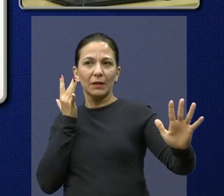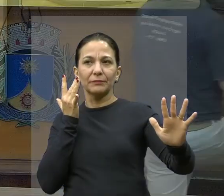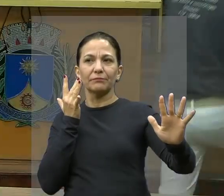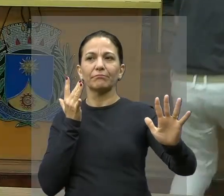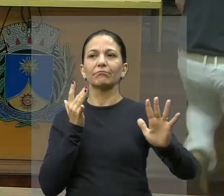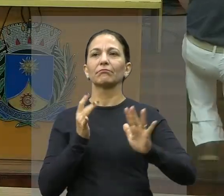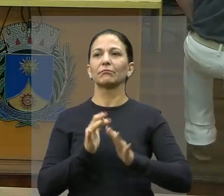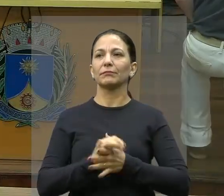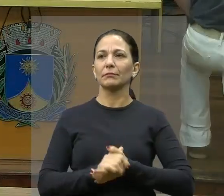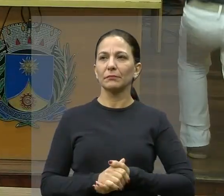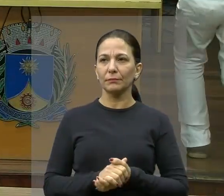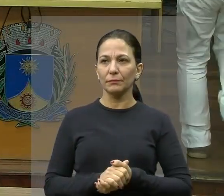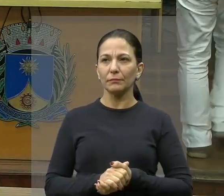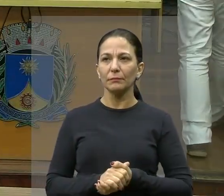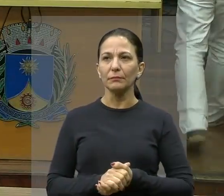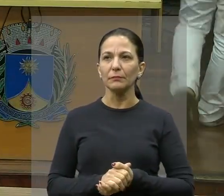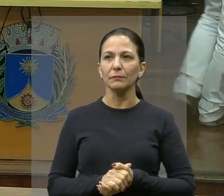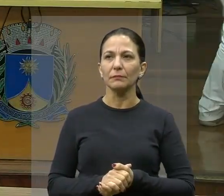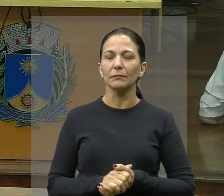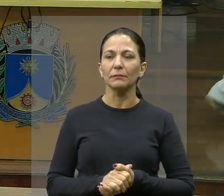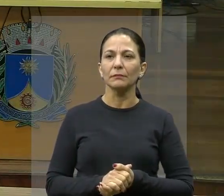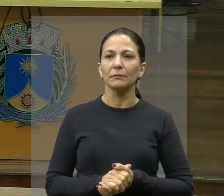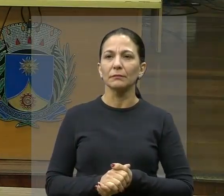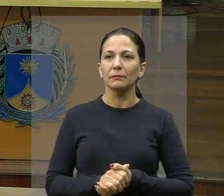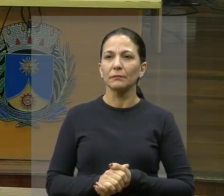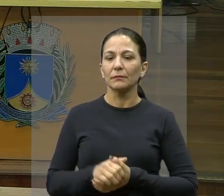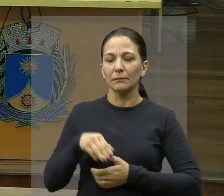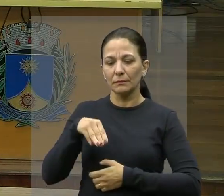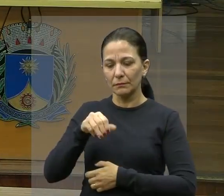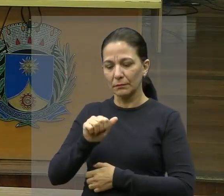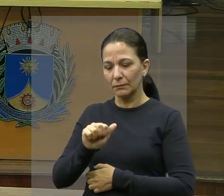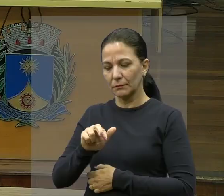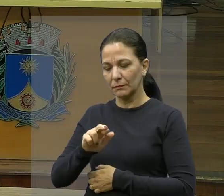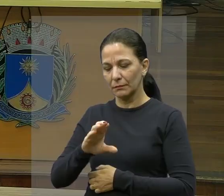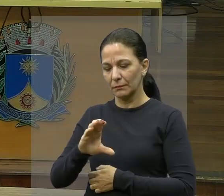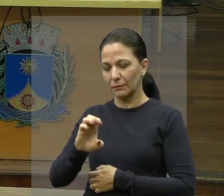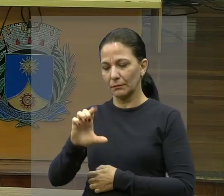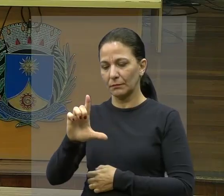Agora está subindo aqui o Marcelo para fazer uma pergunta também.